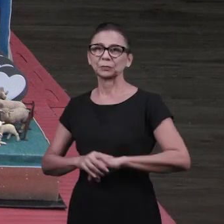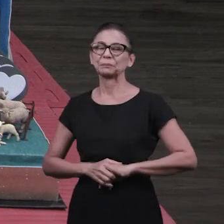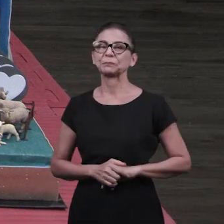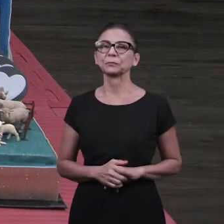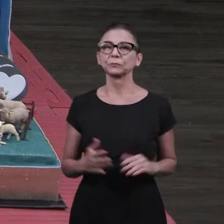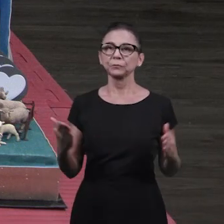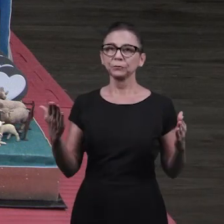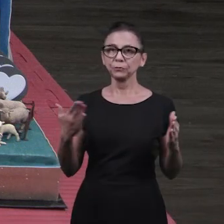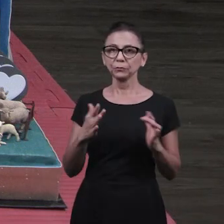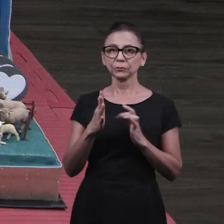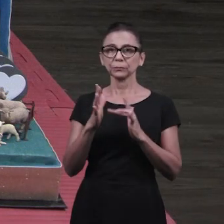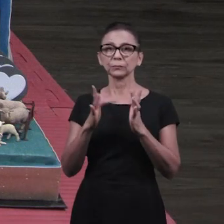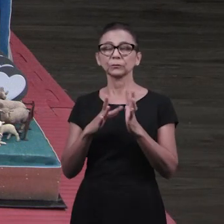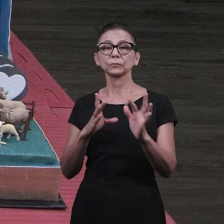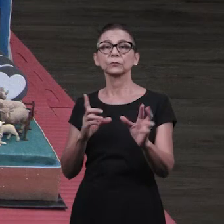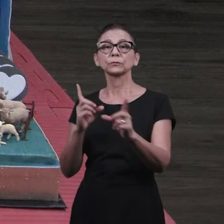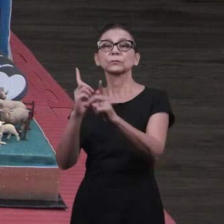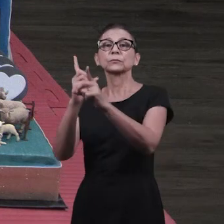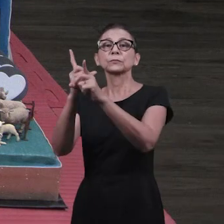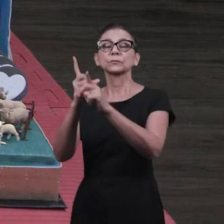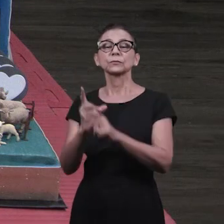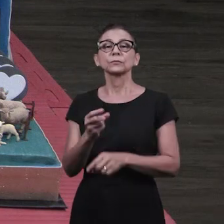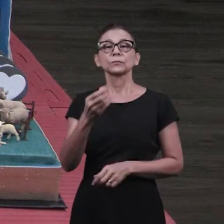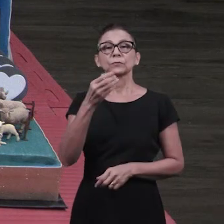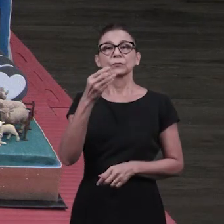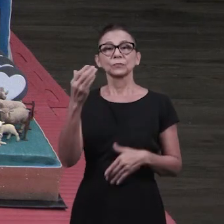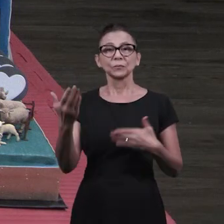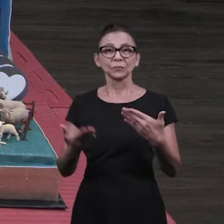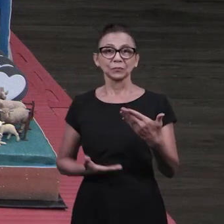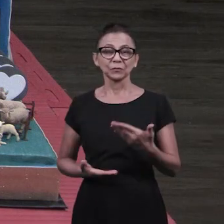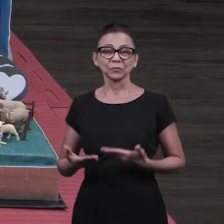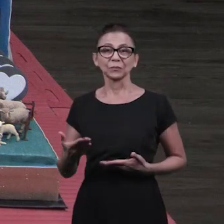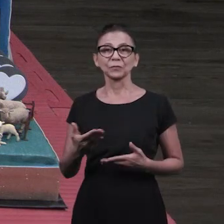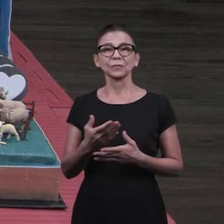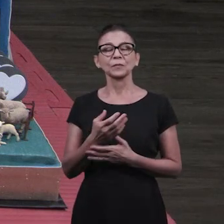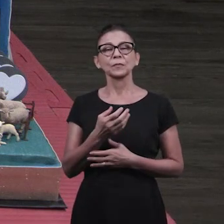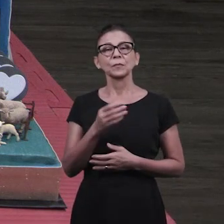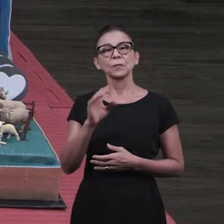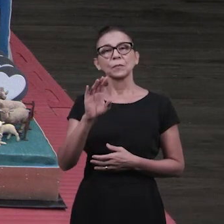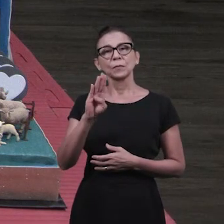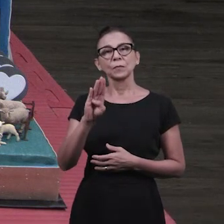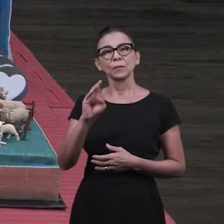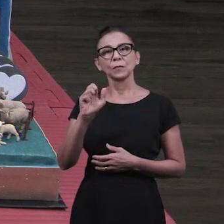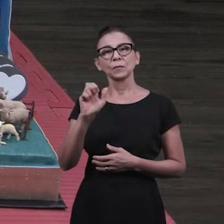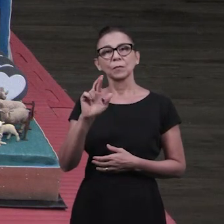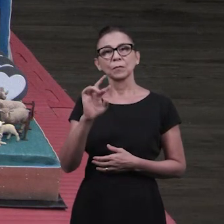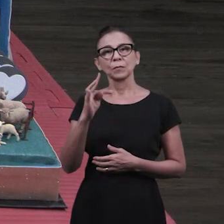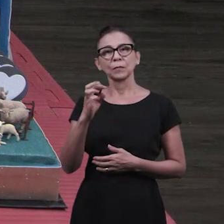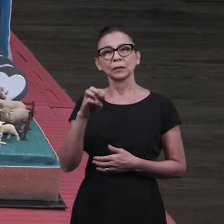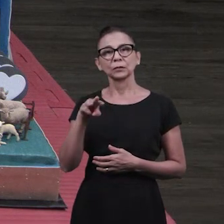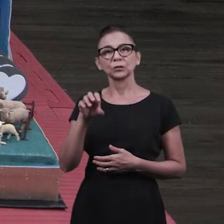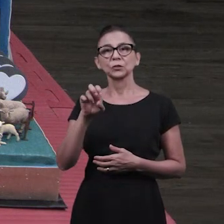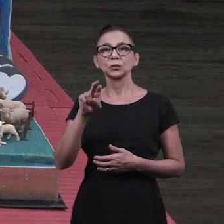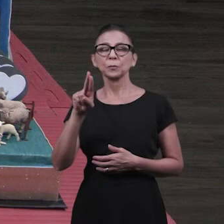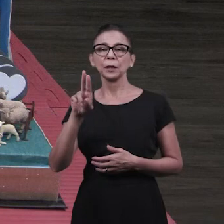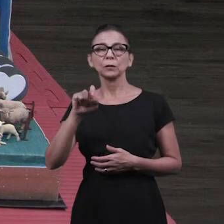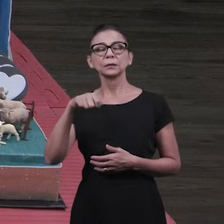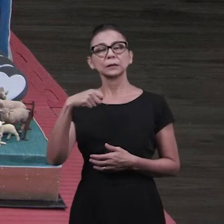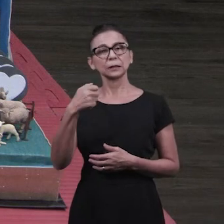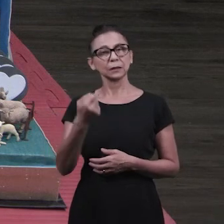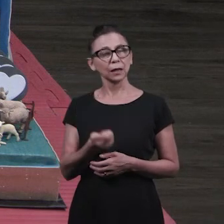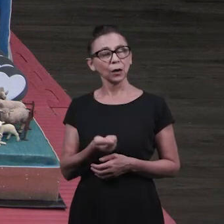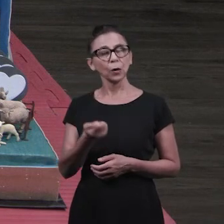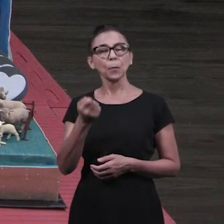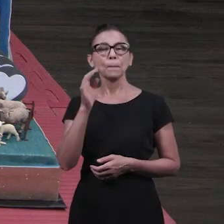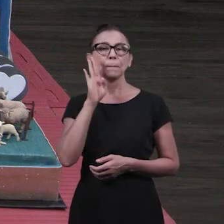o encontro de Jesus com o cego Bartimeu. Jesus nos ensina que quando pedimos socorro a Ele,